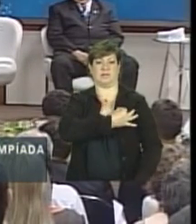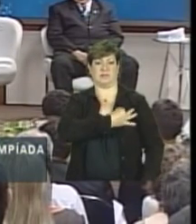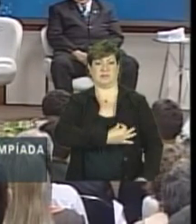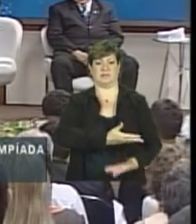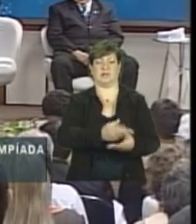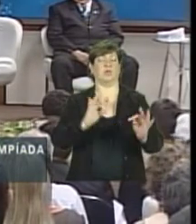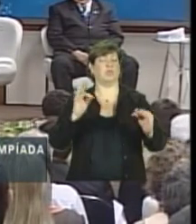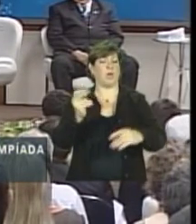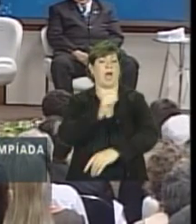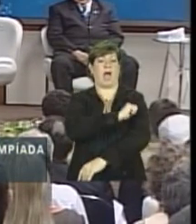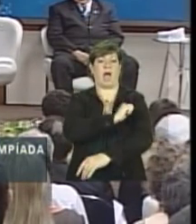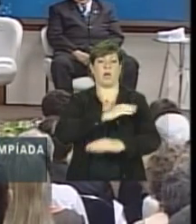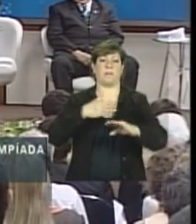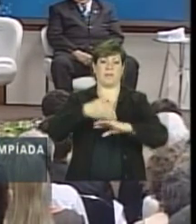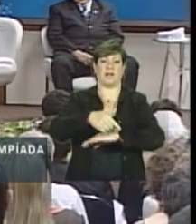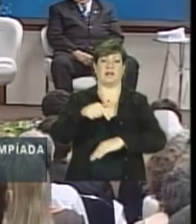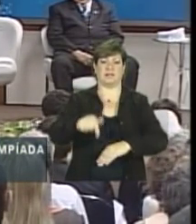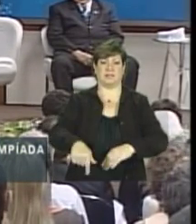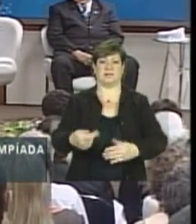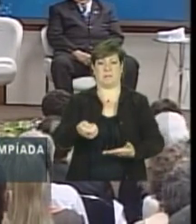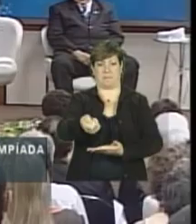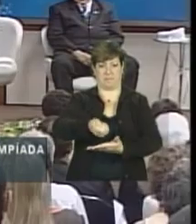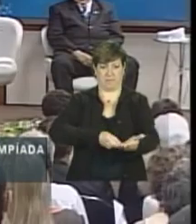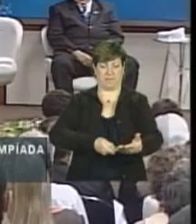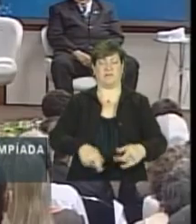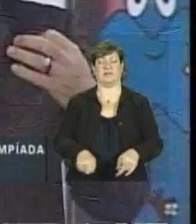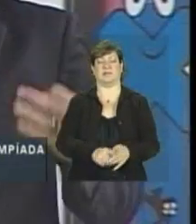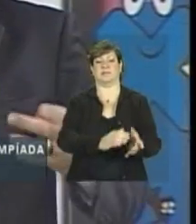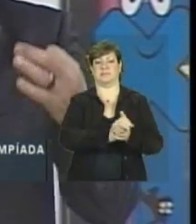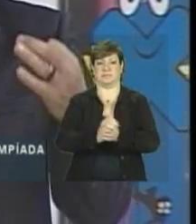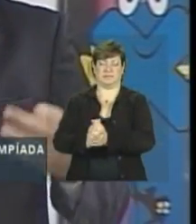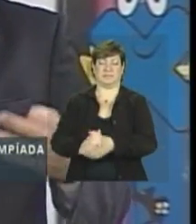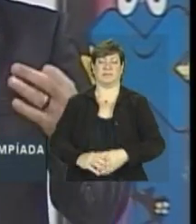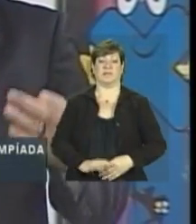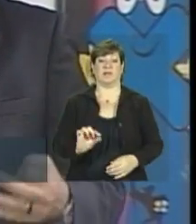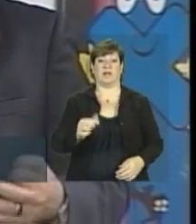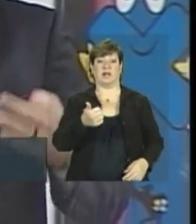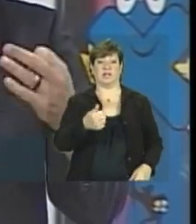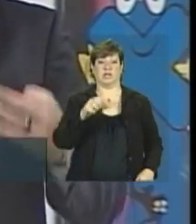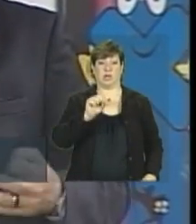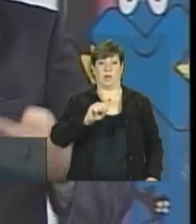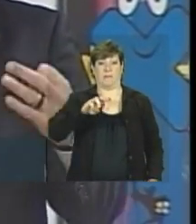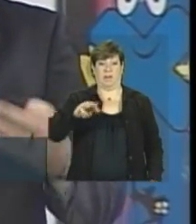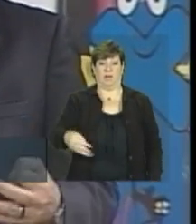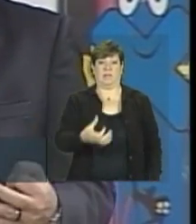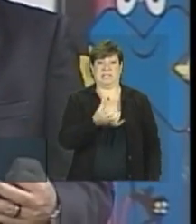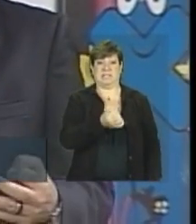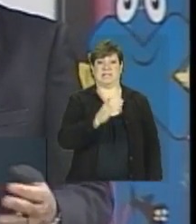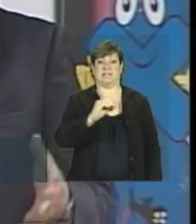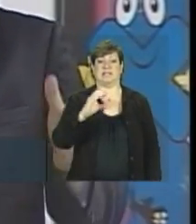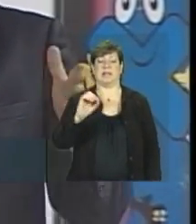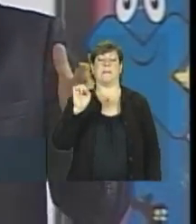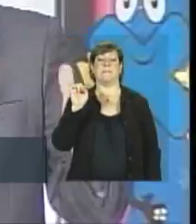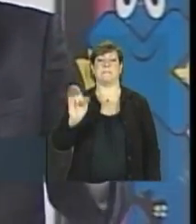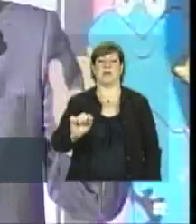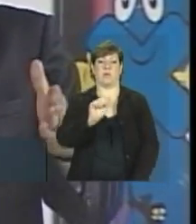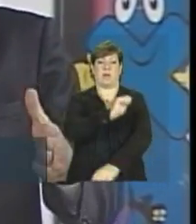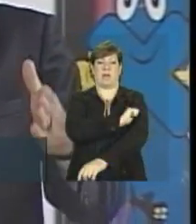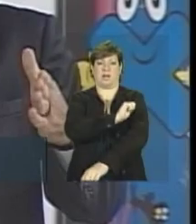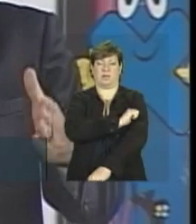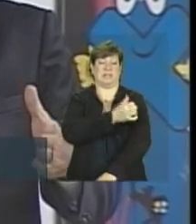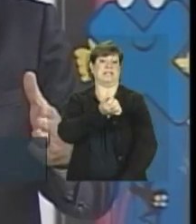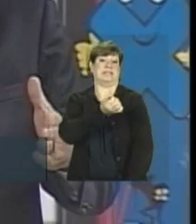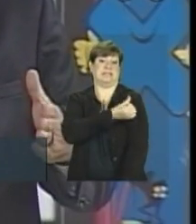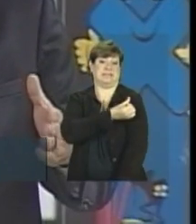participaram da Olimpíada. Dizer para vocês o seguinte, olha, 18 milhões e 600 mil alunos do sexto